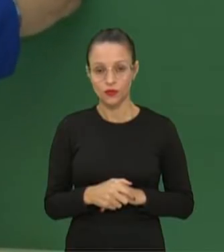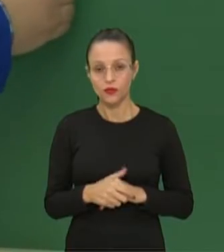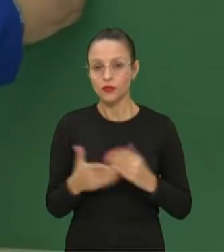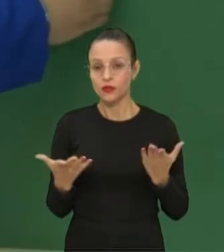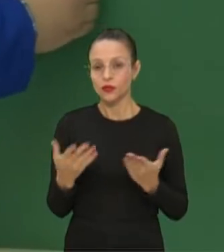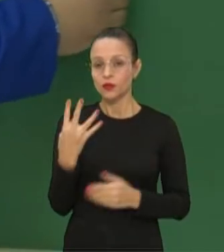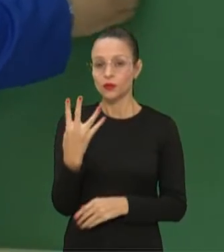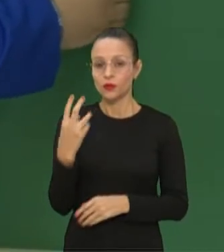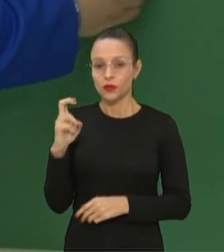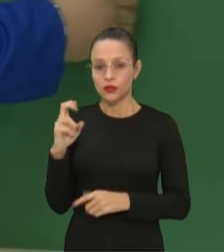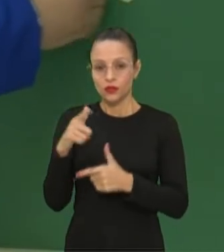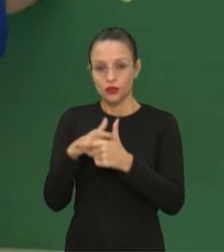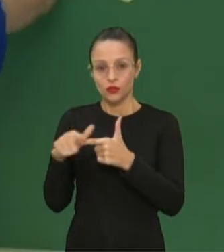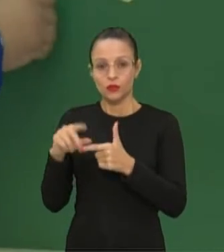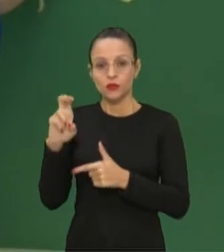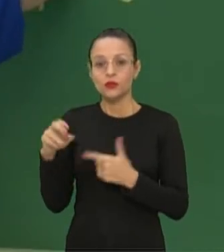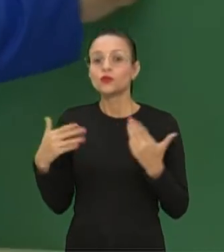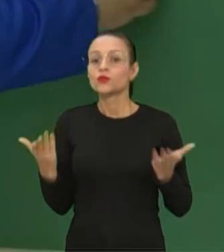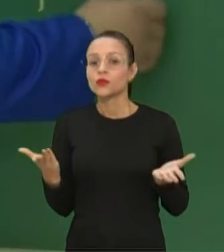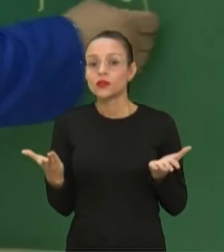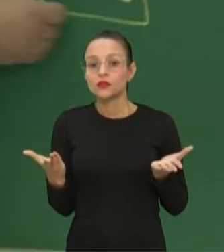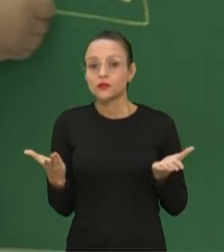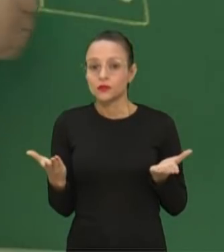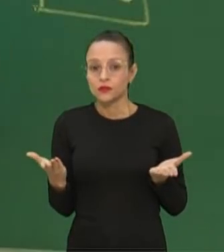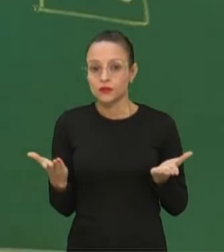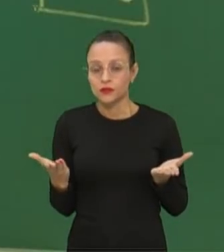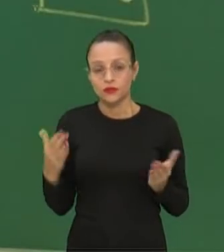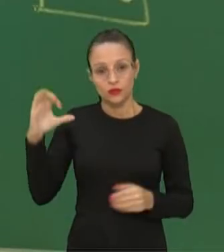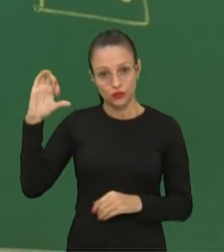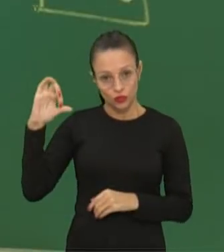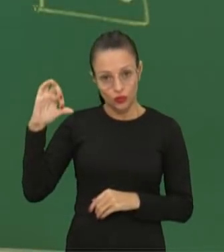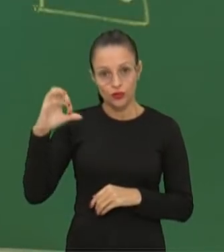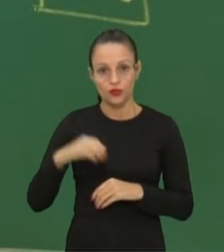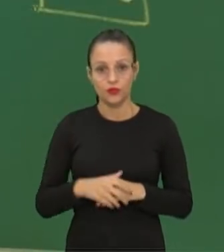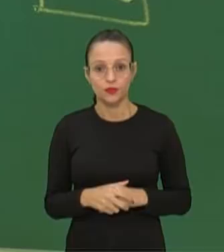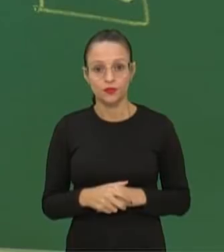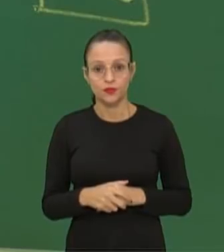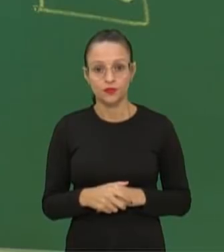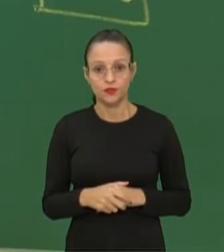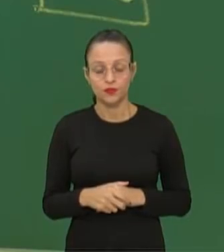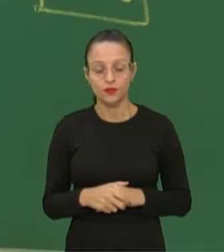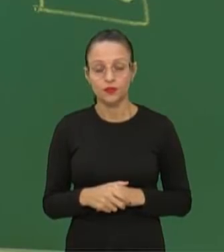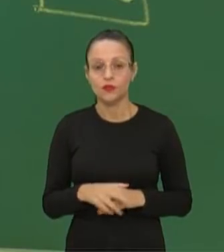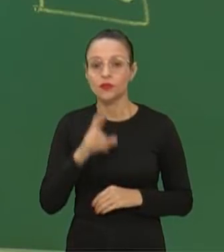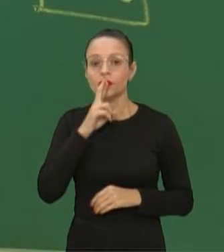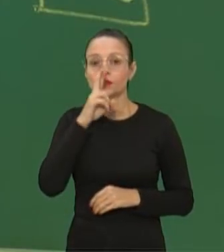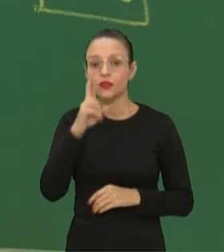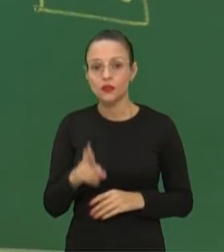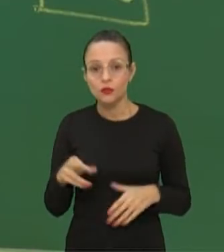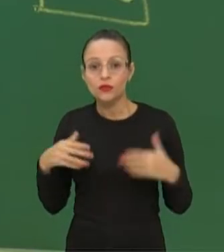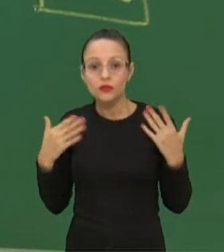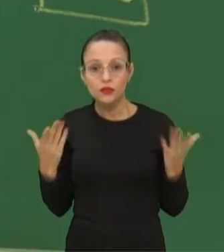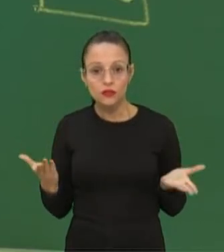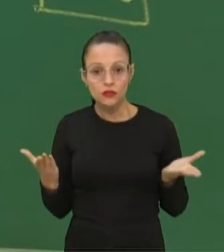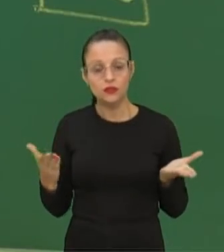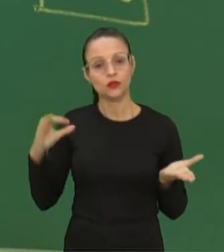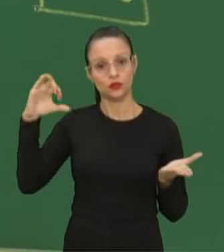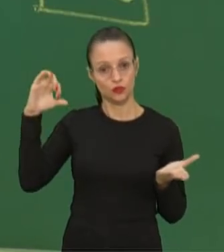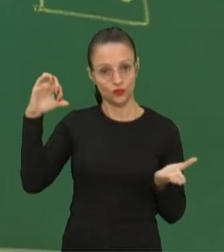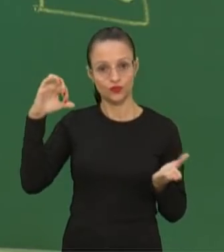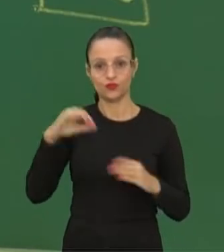E 45 dividido por 5 dá quanto? Dá 9. Então, a solução da minha equação é quanto?